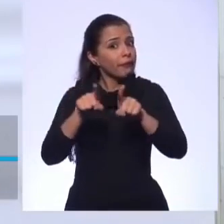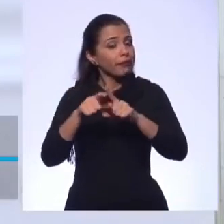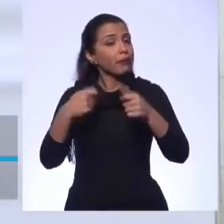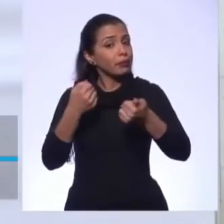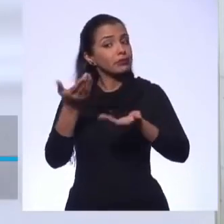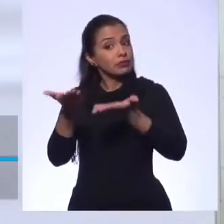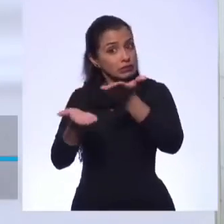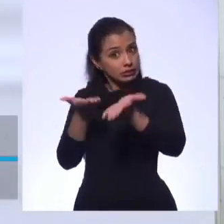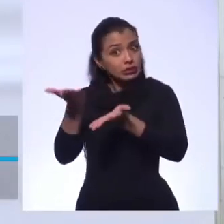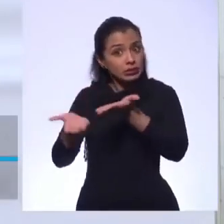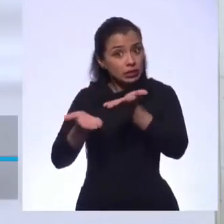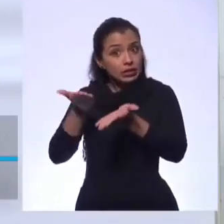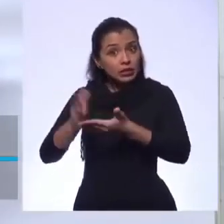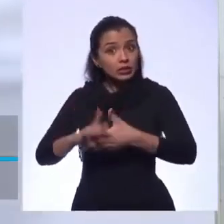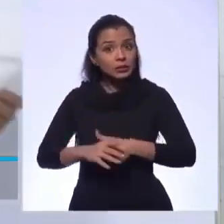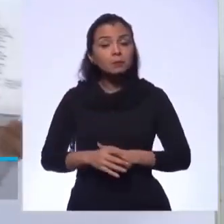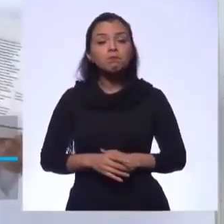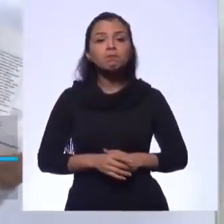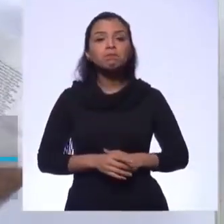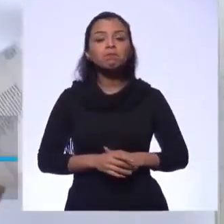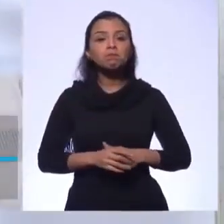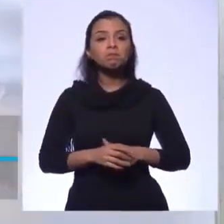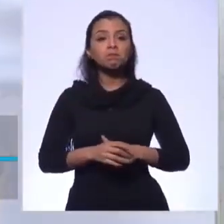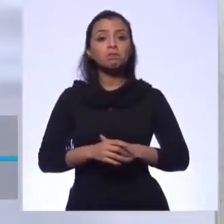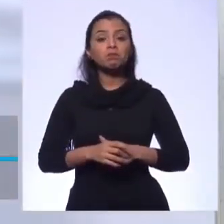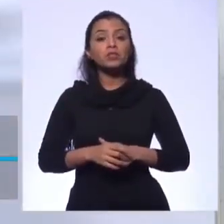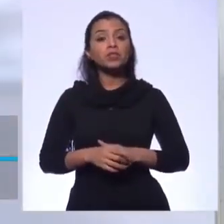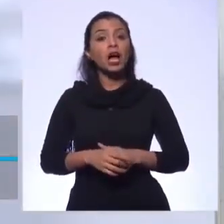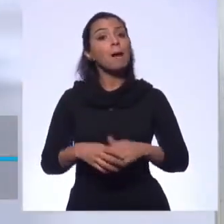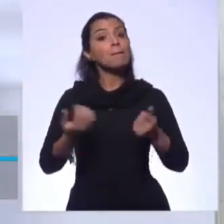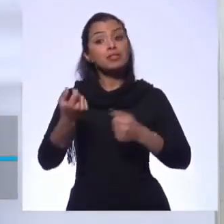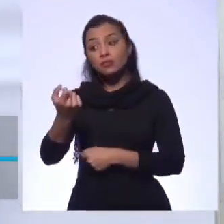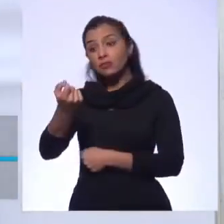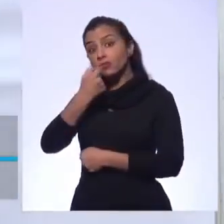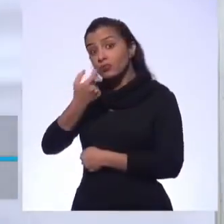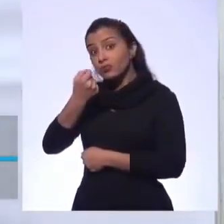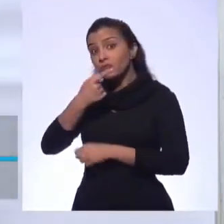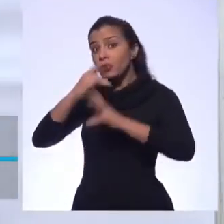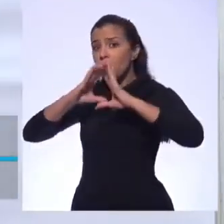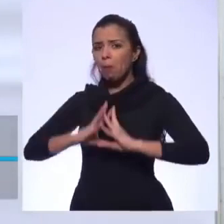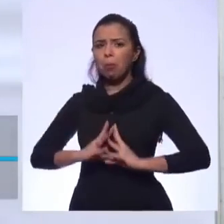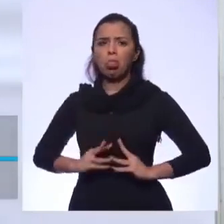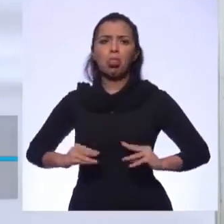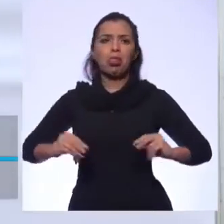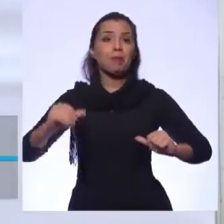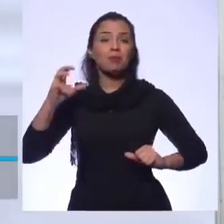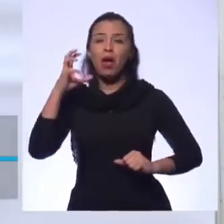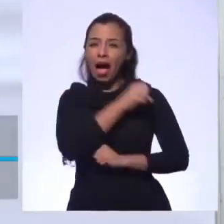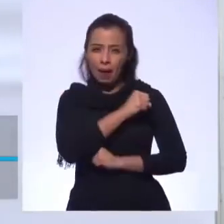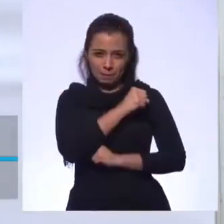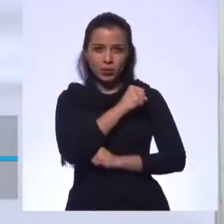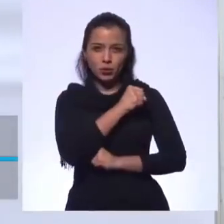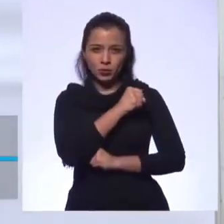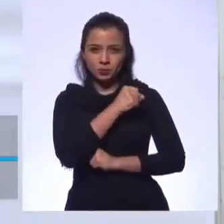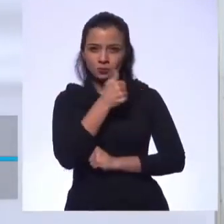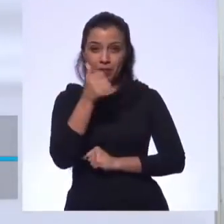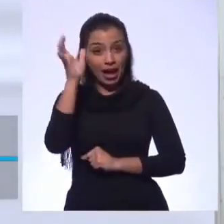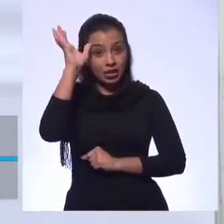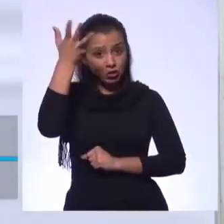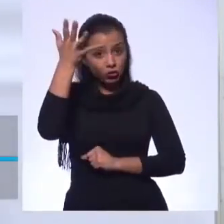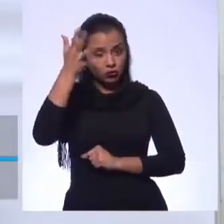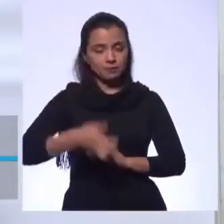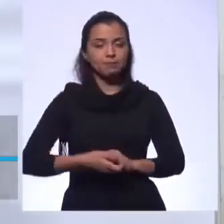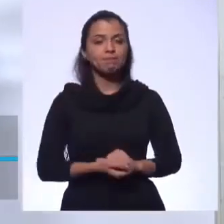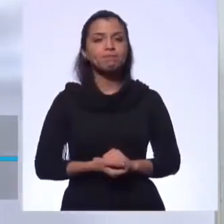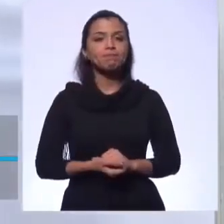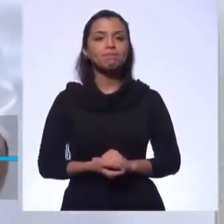o tratamento, né? Se usar o antibiótico, rapidamente, mais rapidamente, diz que é resolvido o problema.